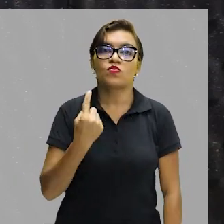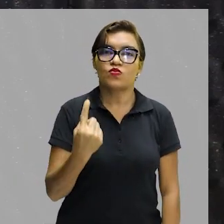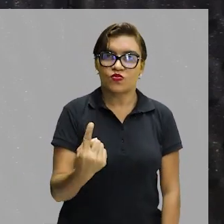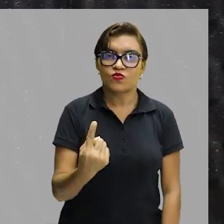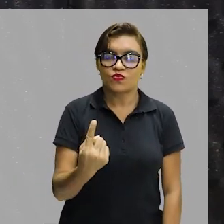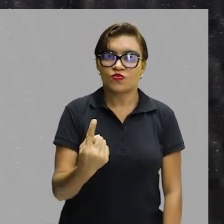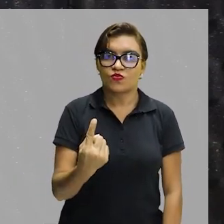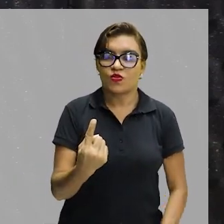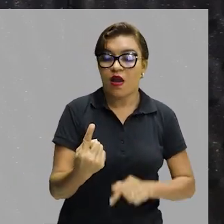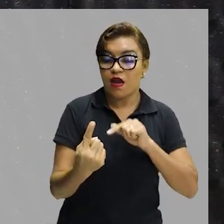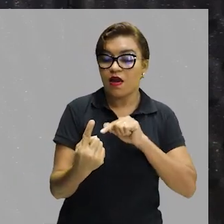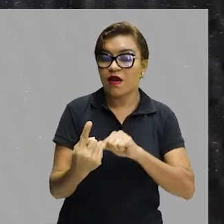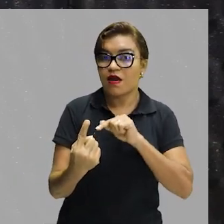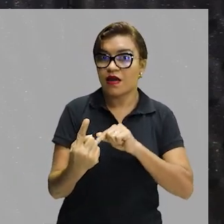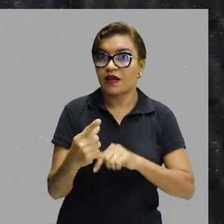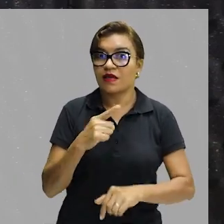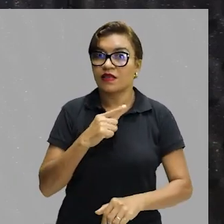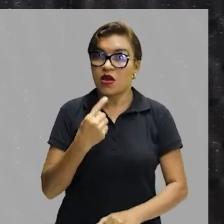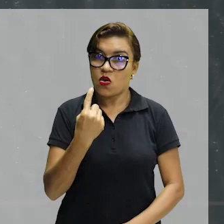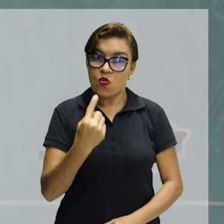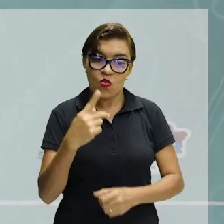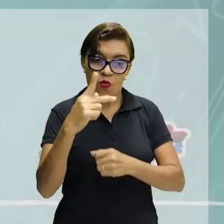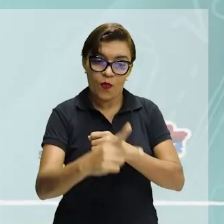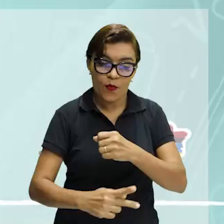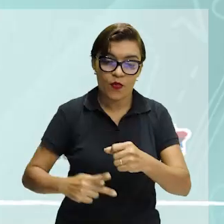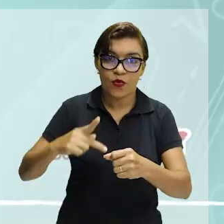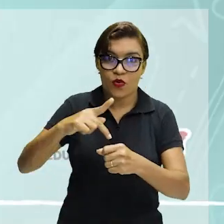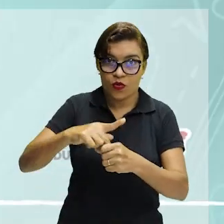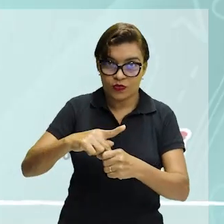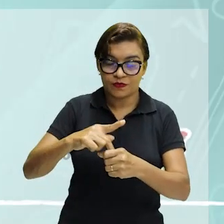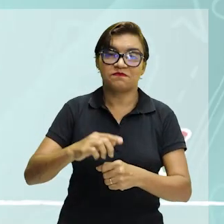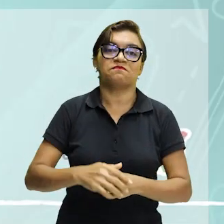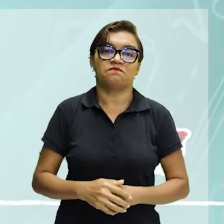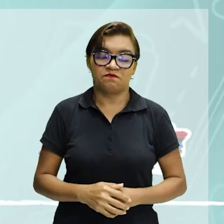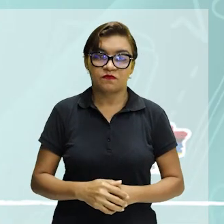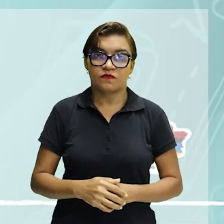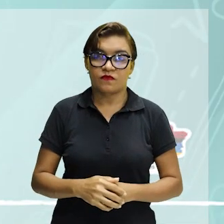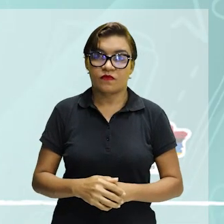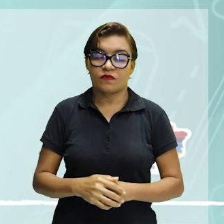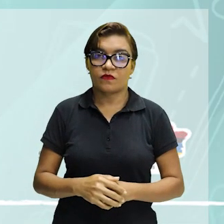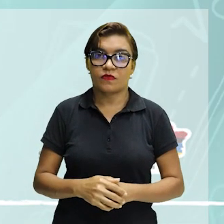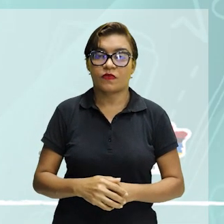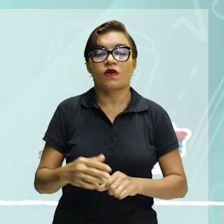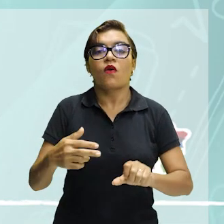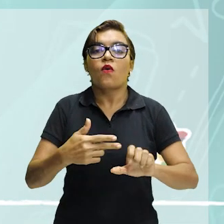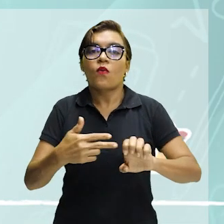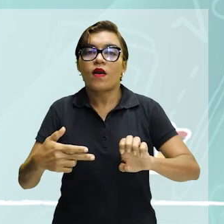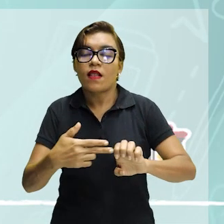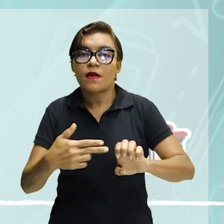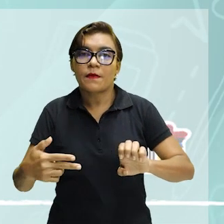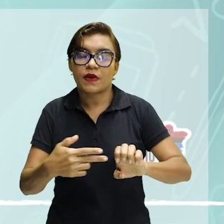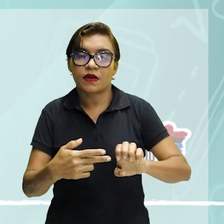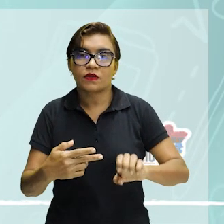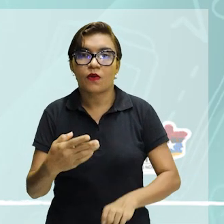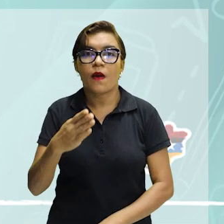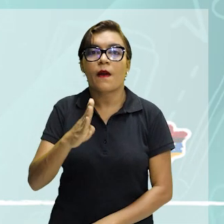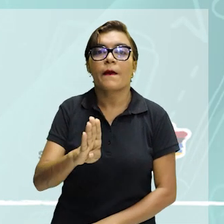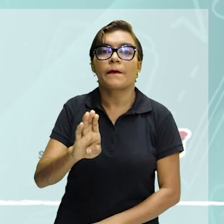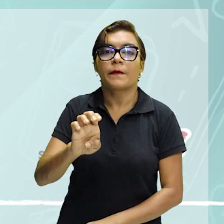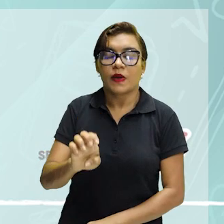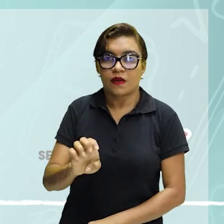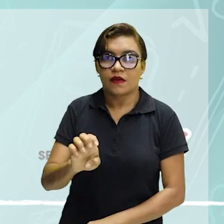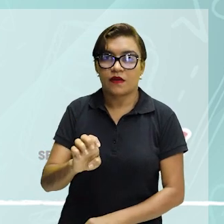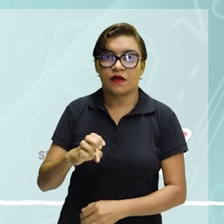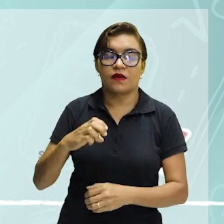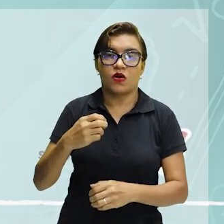quer dizer? Que ele apresenta um próton no seu núcleo. O elemento berílio, número atômico 4. O que isso